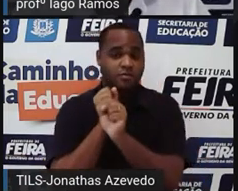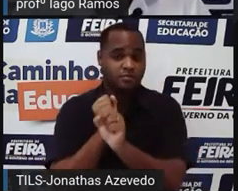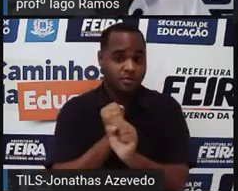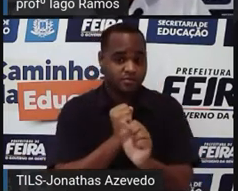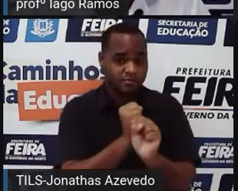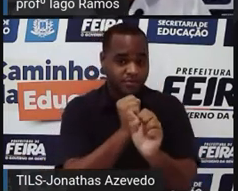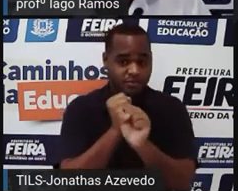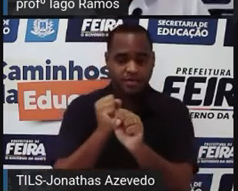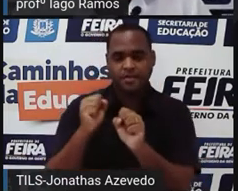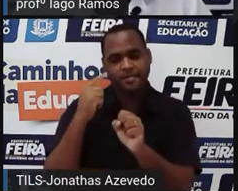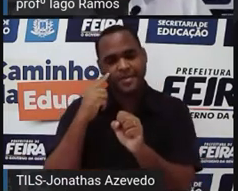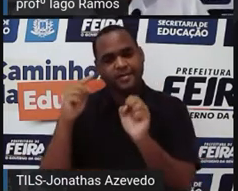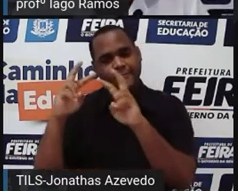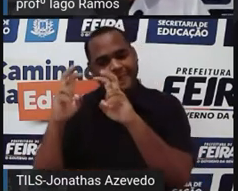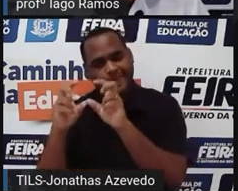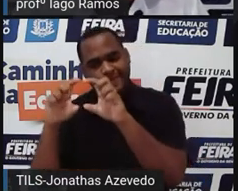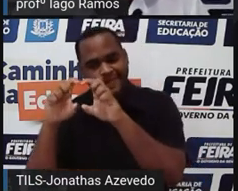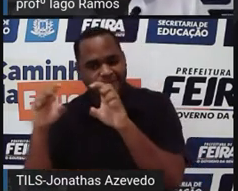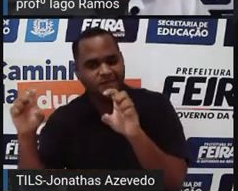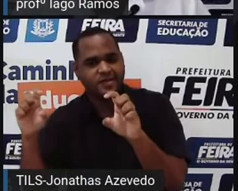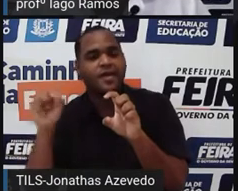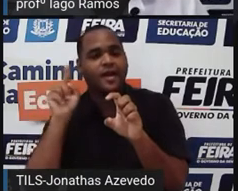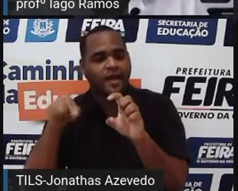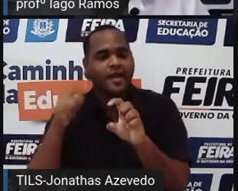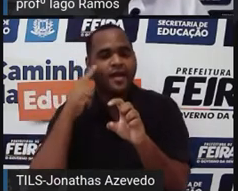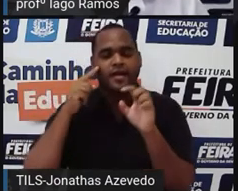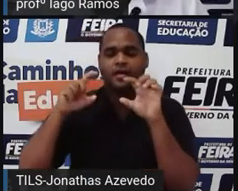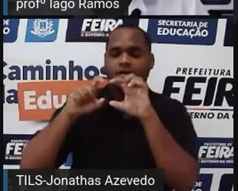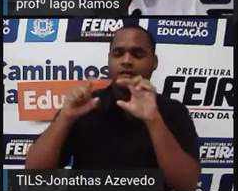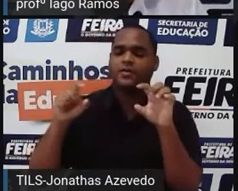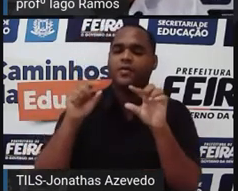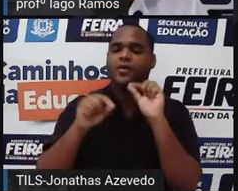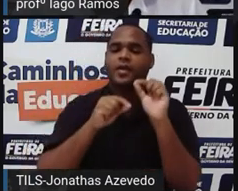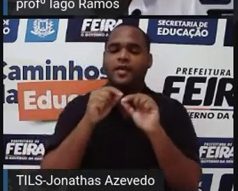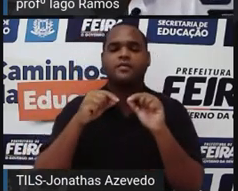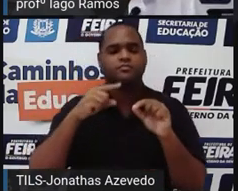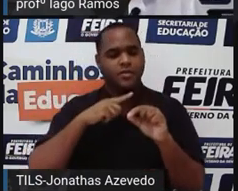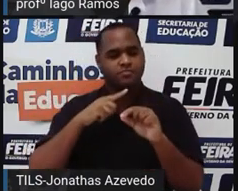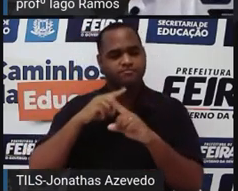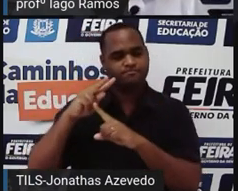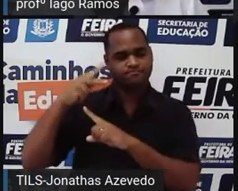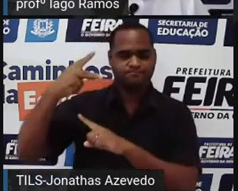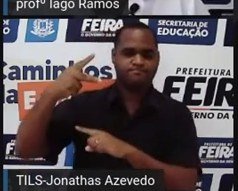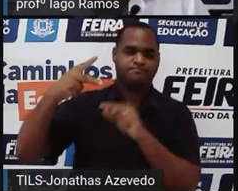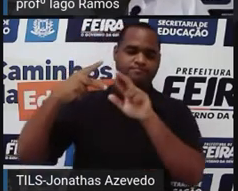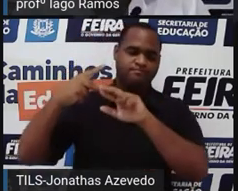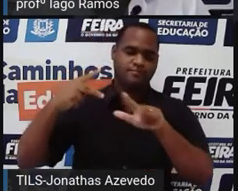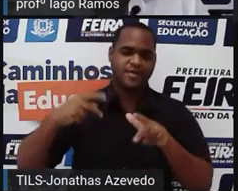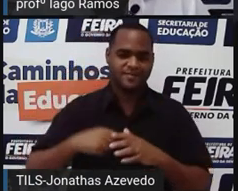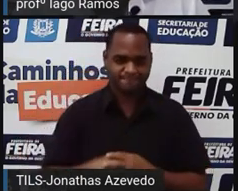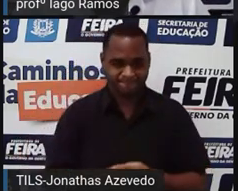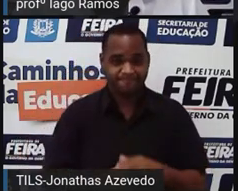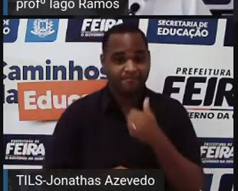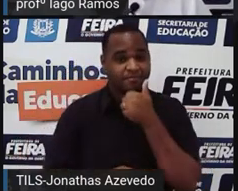de expressões onde nessas expressões tem potenciações, tá bom?